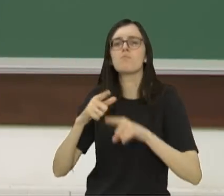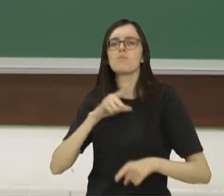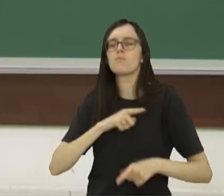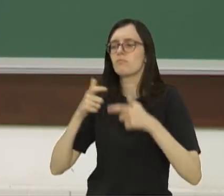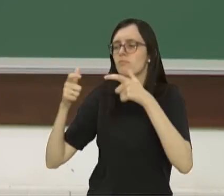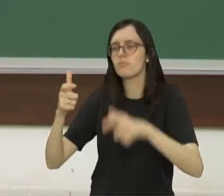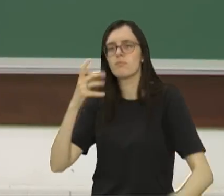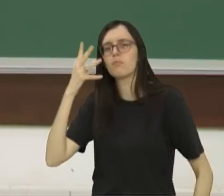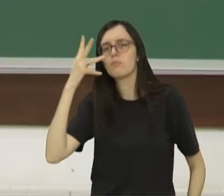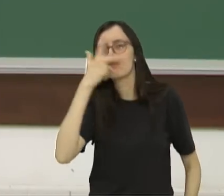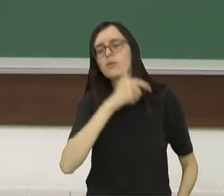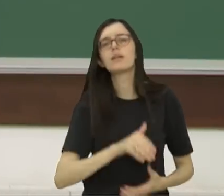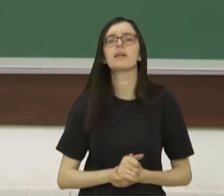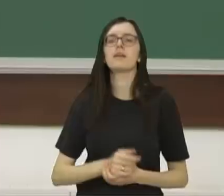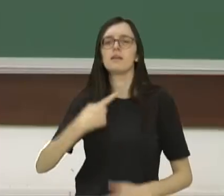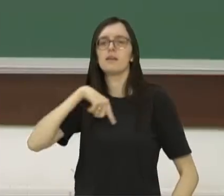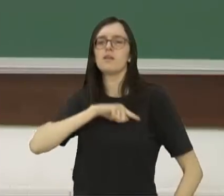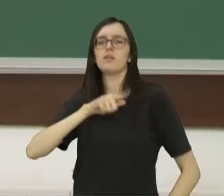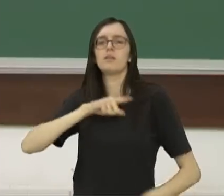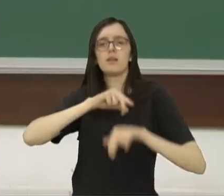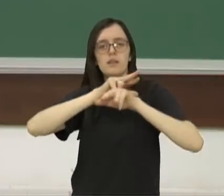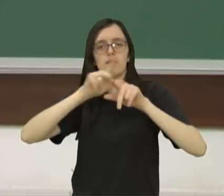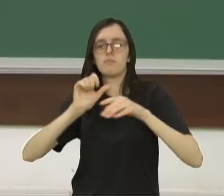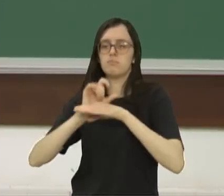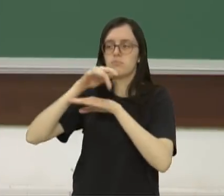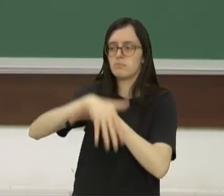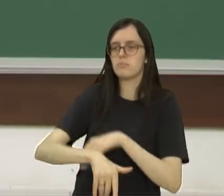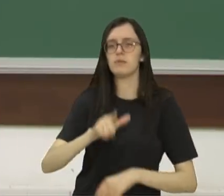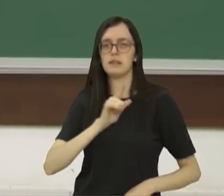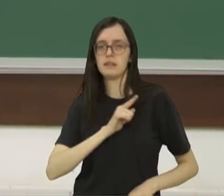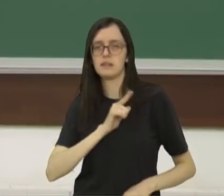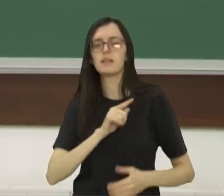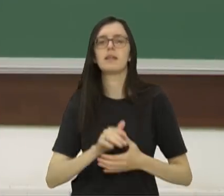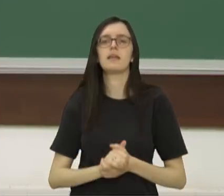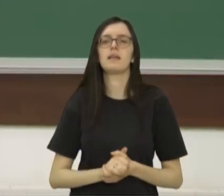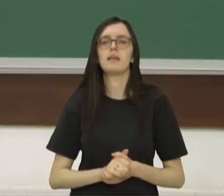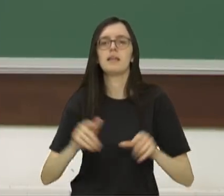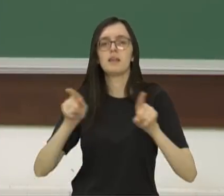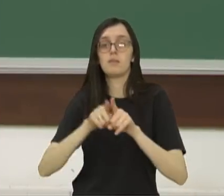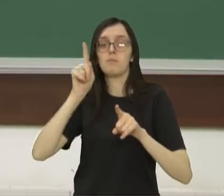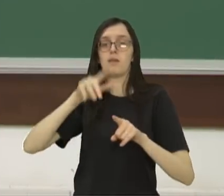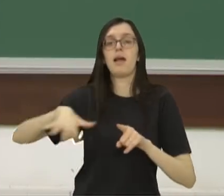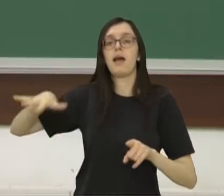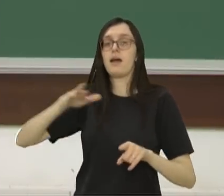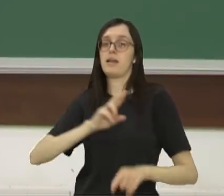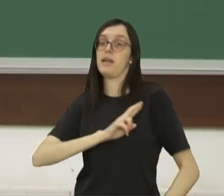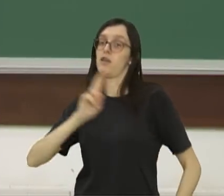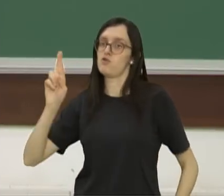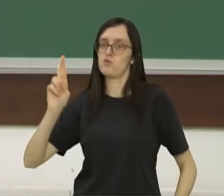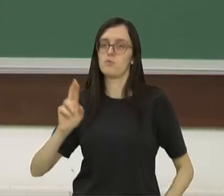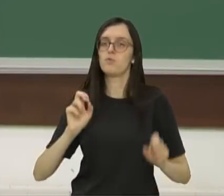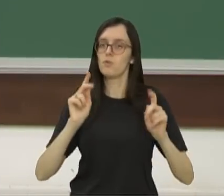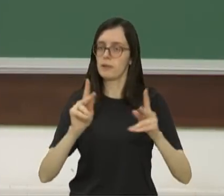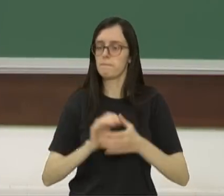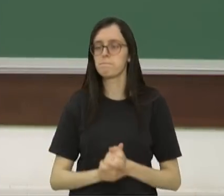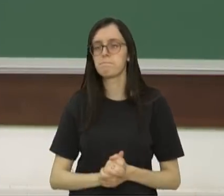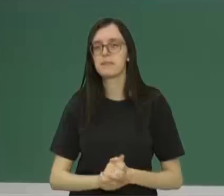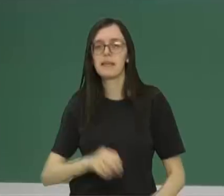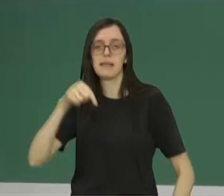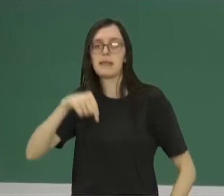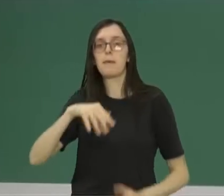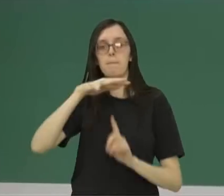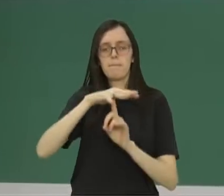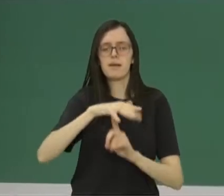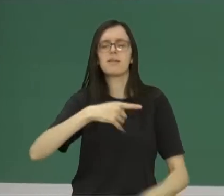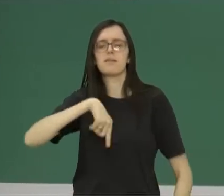belas paisagens, nós temos ali várias cascatas e também o turismo religioso, ok? Então, no Paraná,